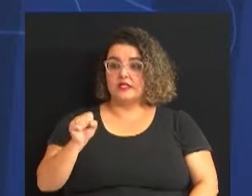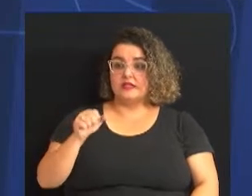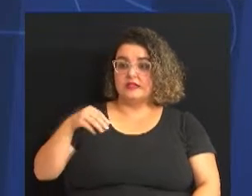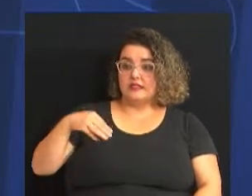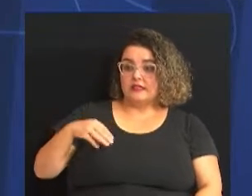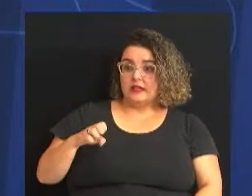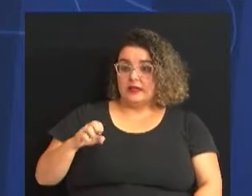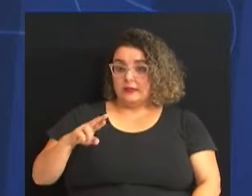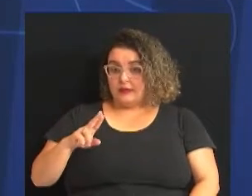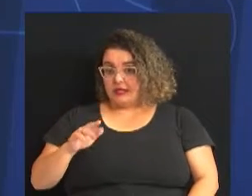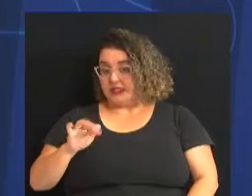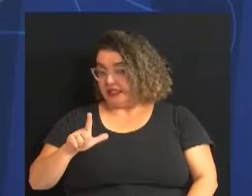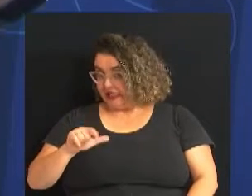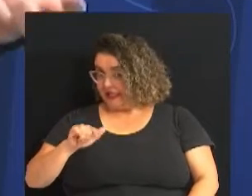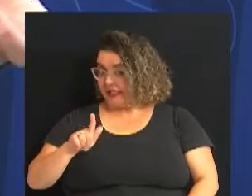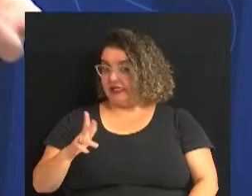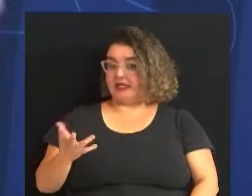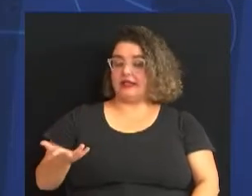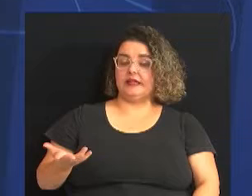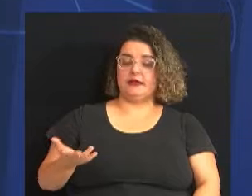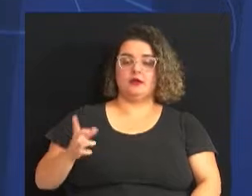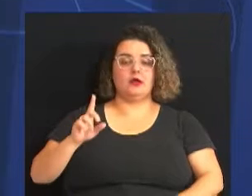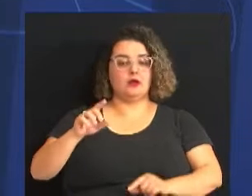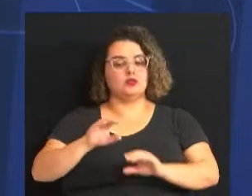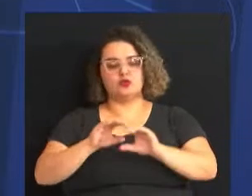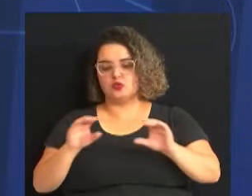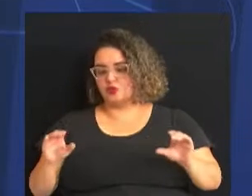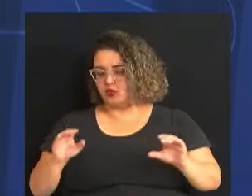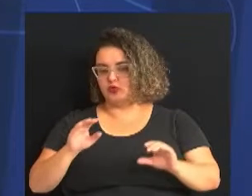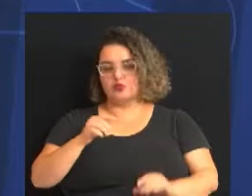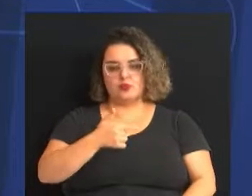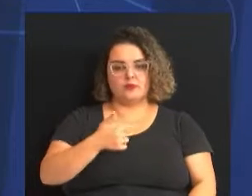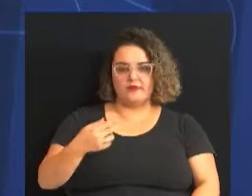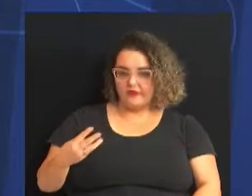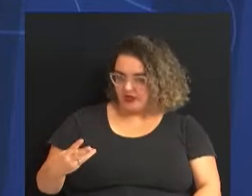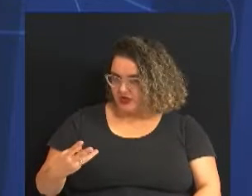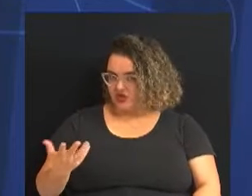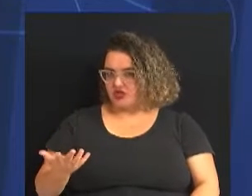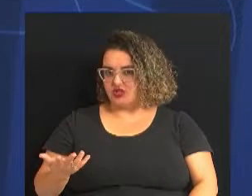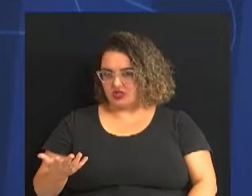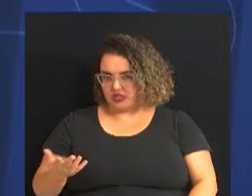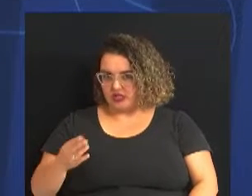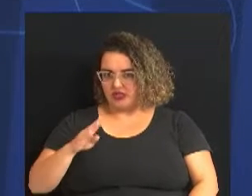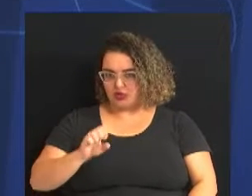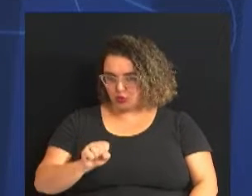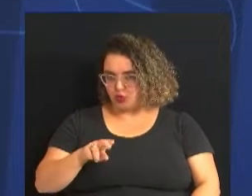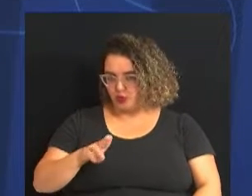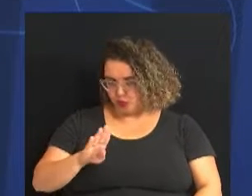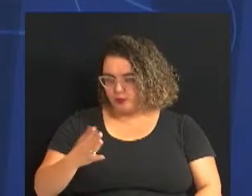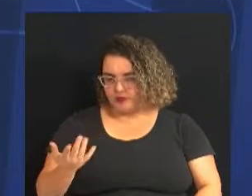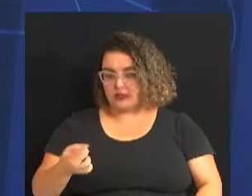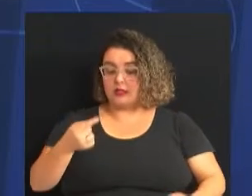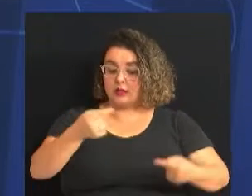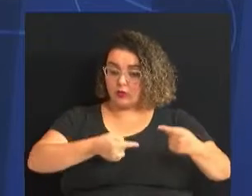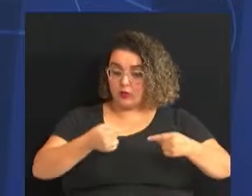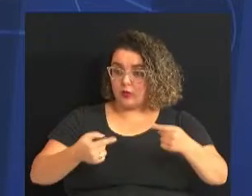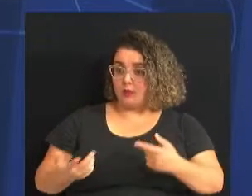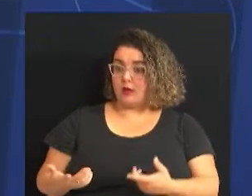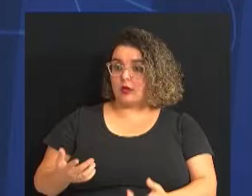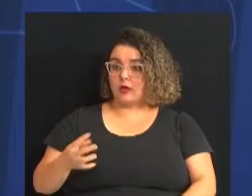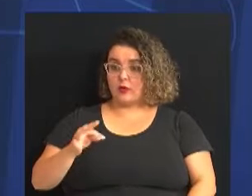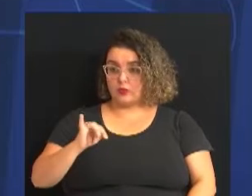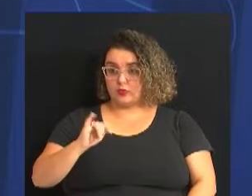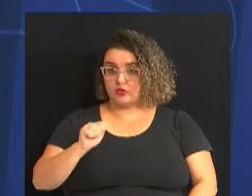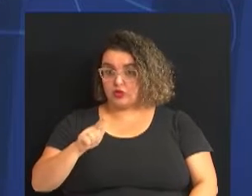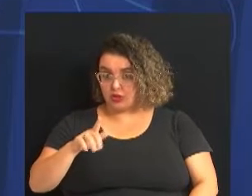gente vai falar sobre estes torneios. Sub-23 da seleção brasileira, que também está competindo com o Thiago Splitter,